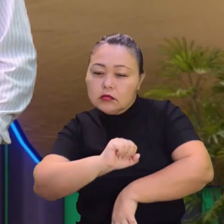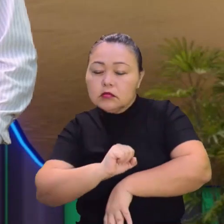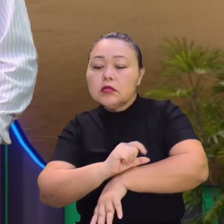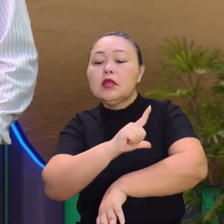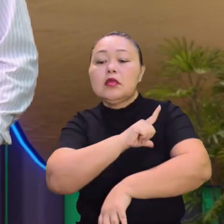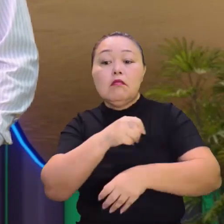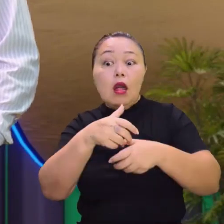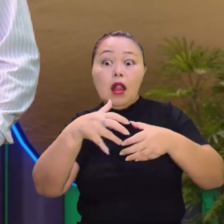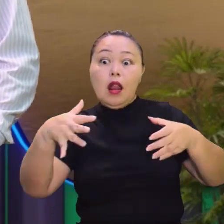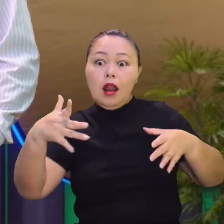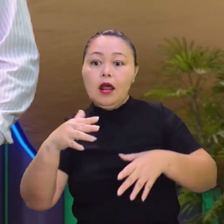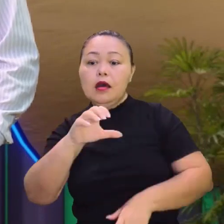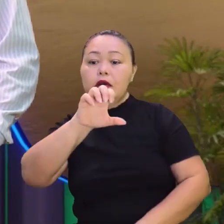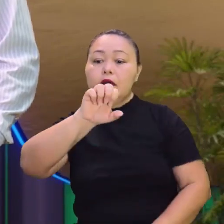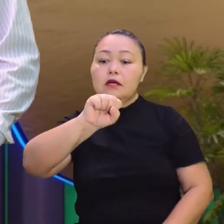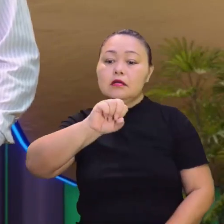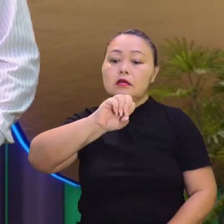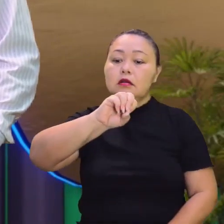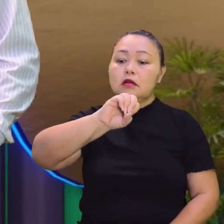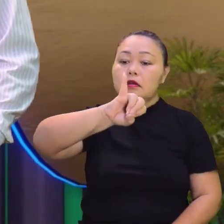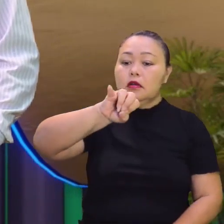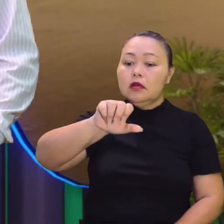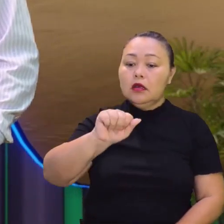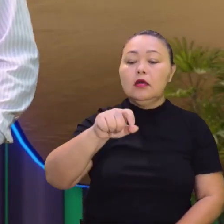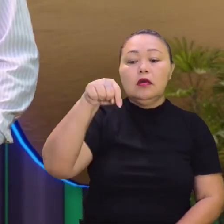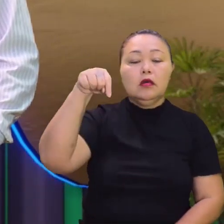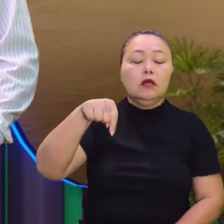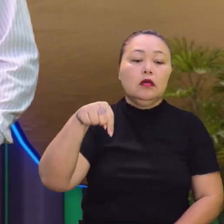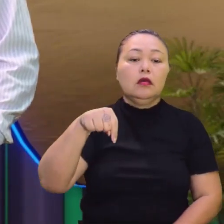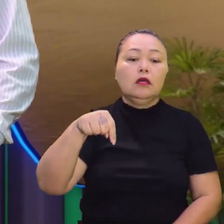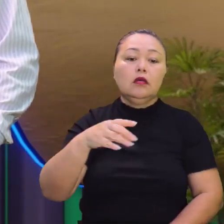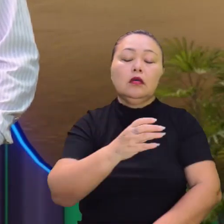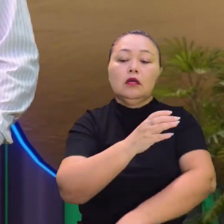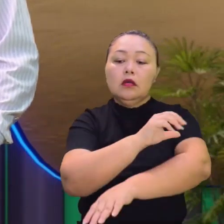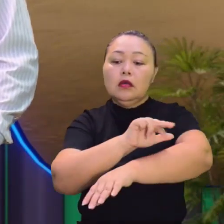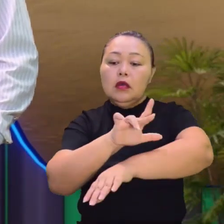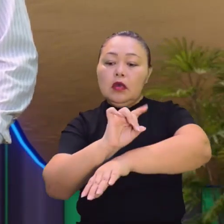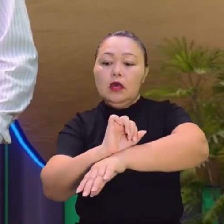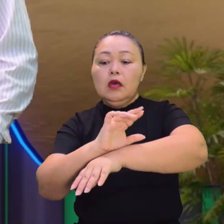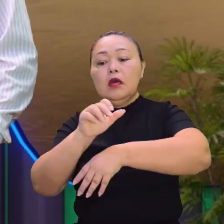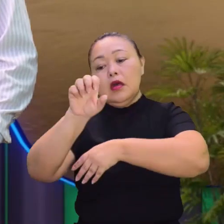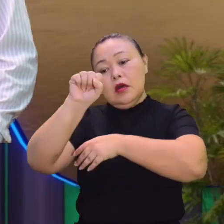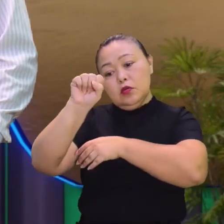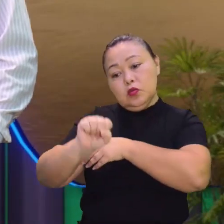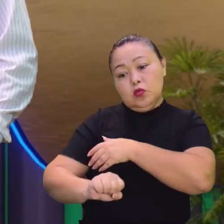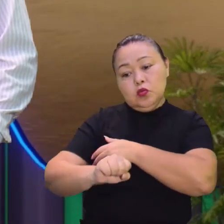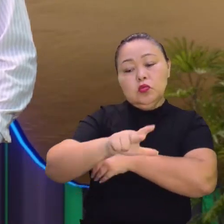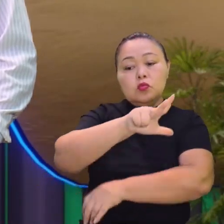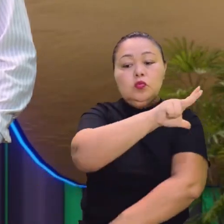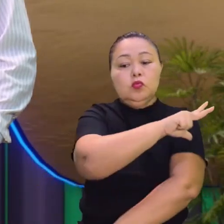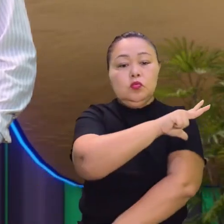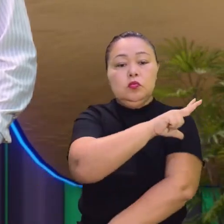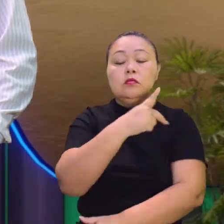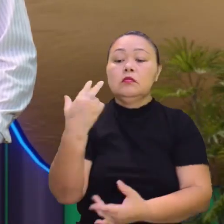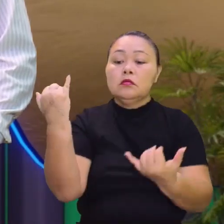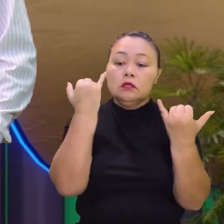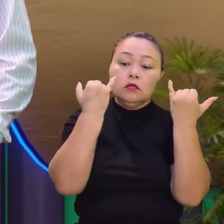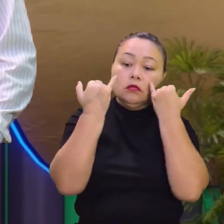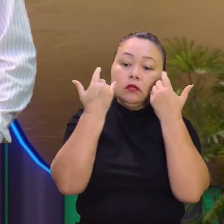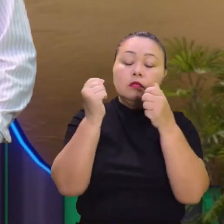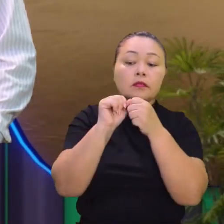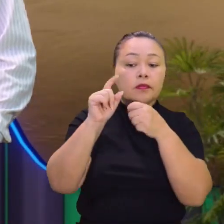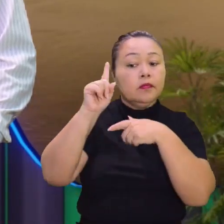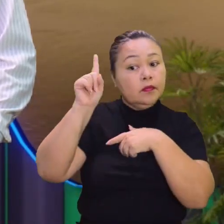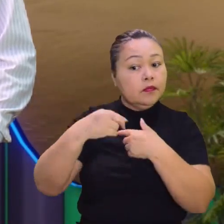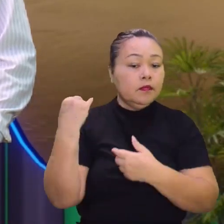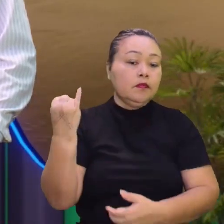cultivo de soja nessa região do Cerrado, que é lá no sul de Vilhena. Beleza? Uma informação importante aí também